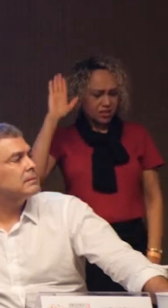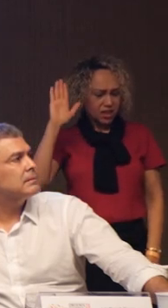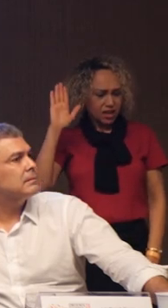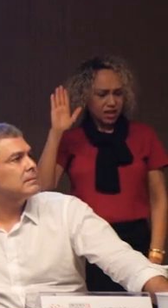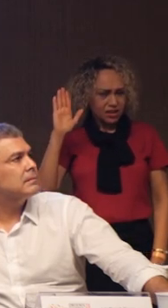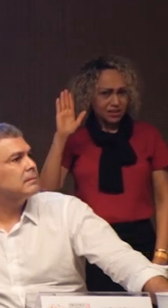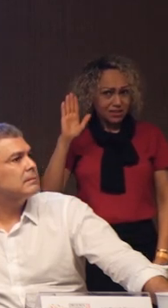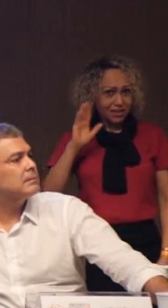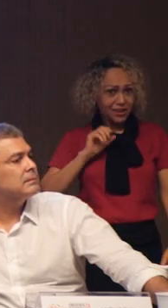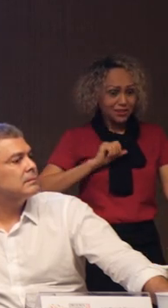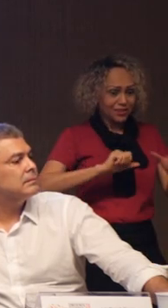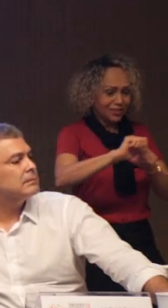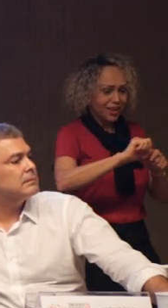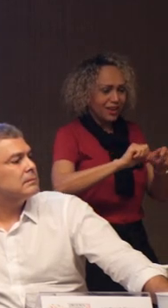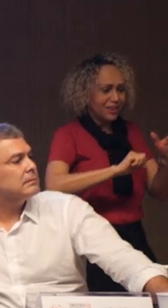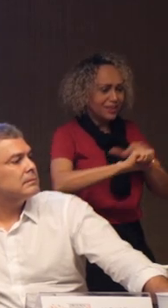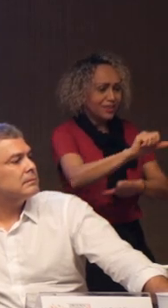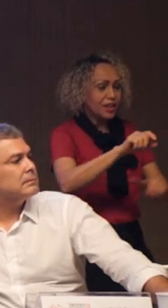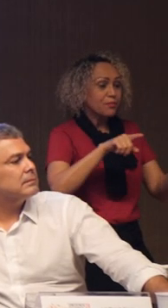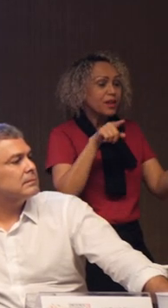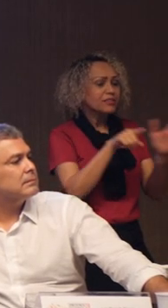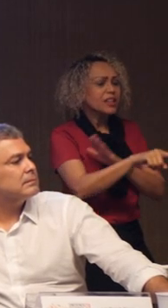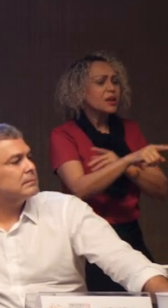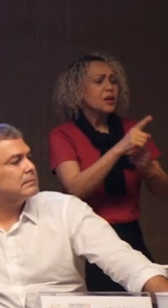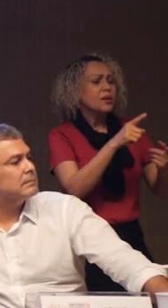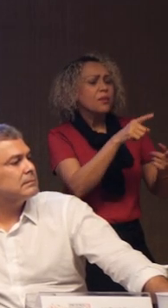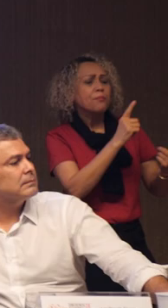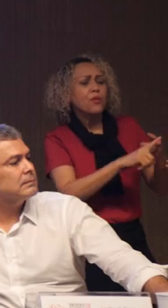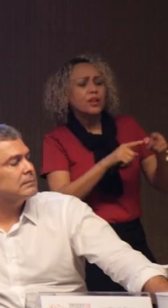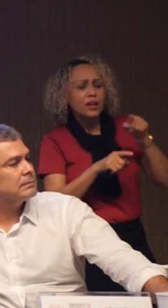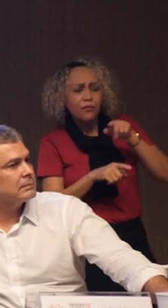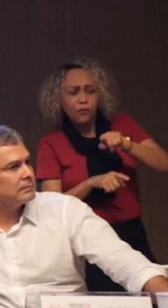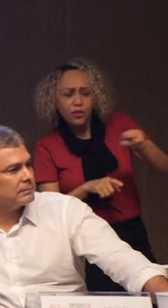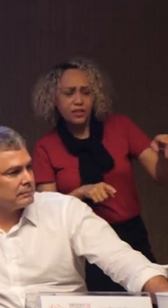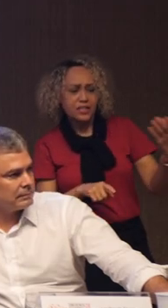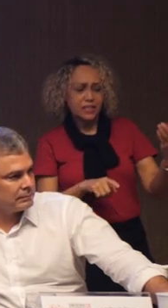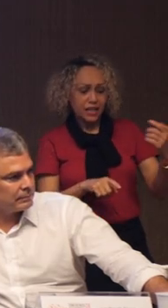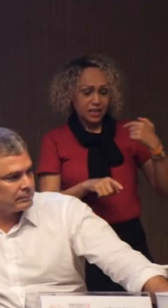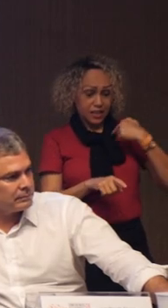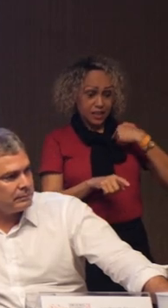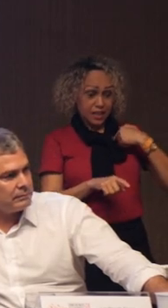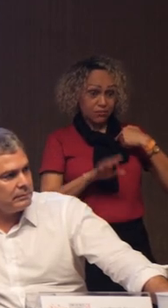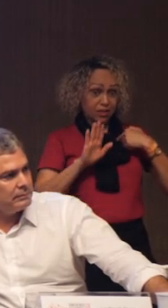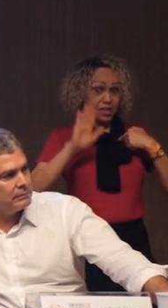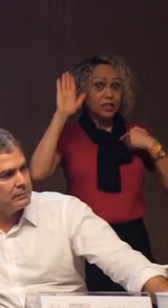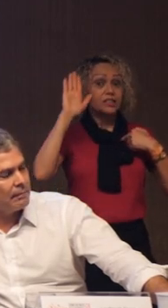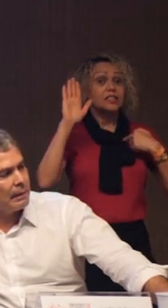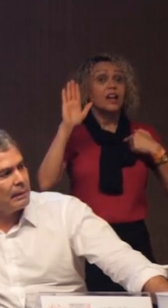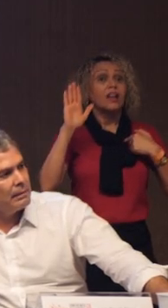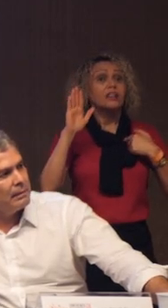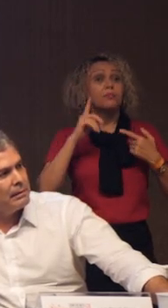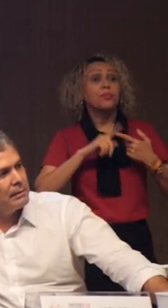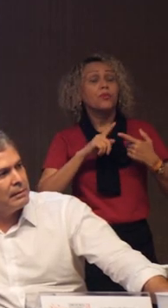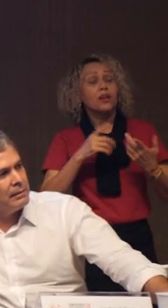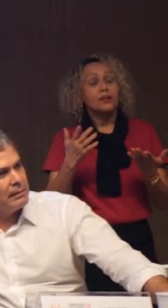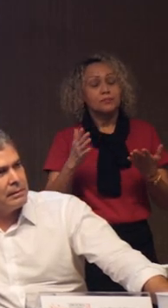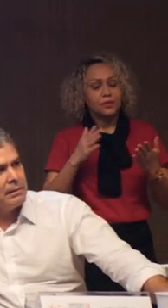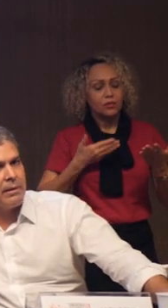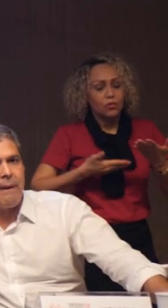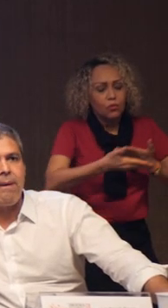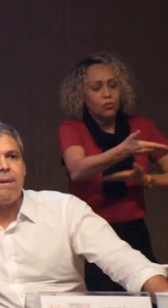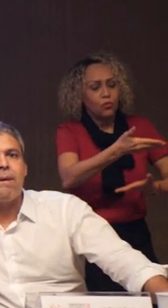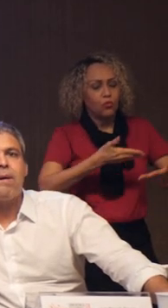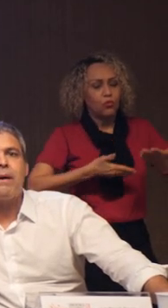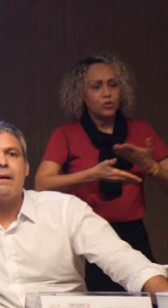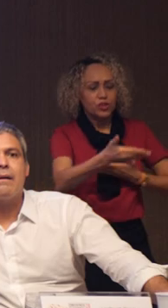que eu seja candidata? Então é um diálogo, né? Tem que ser uma coisa de ida e de vinda para se construir uma proposta, uma plataforma